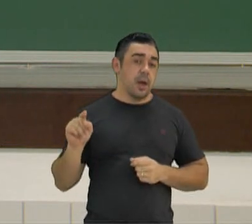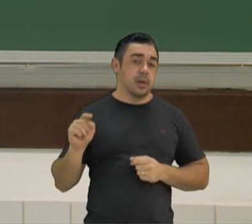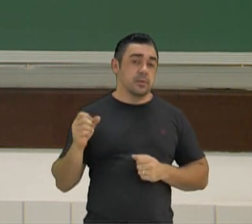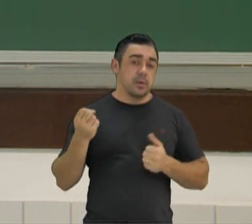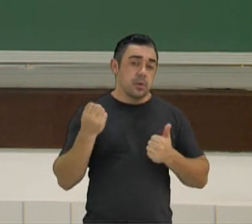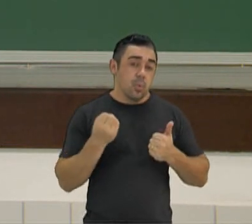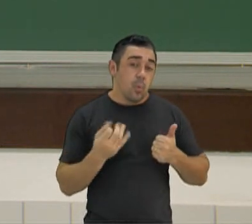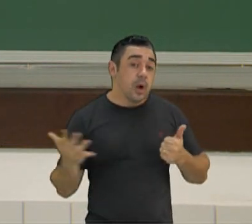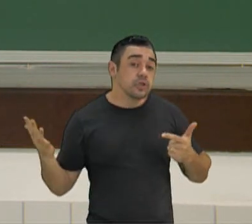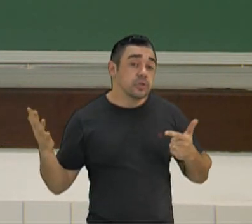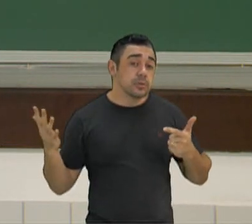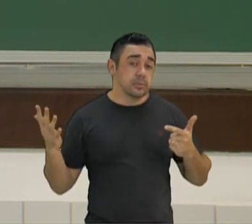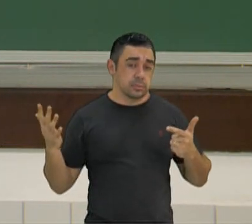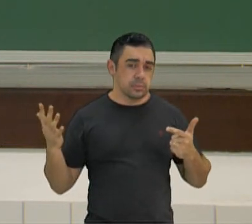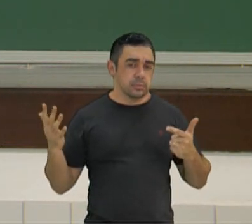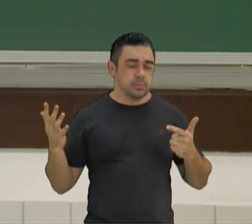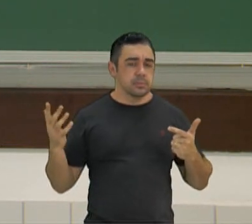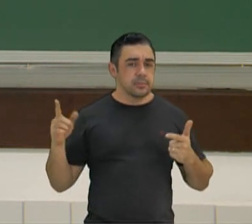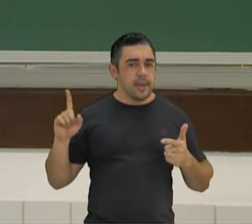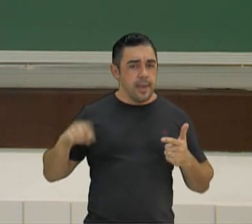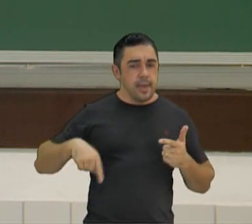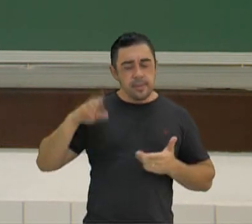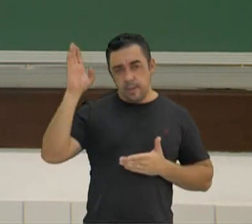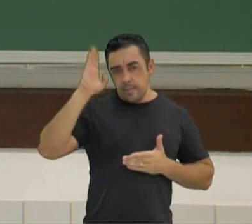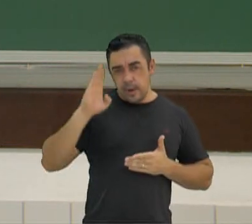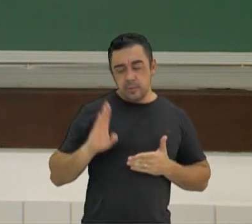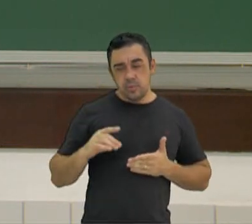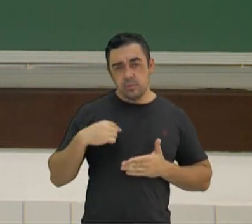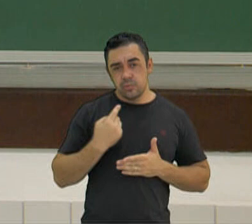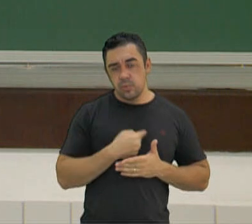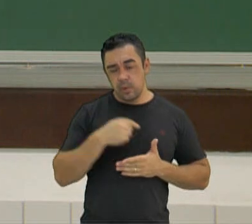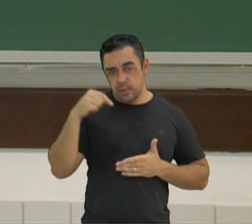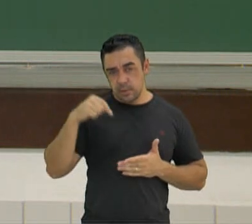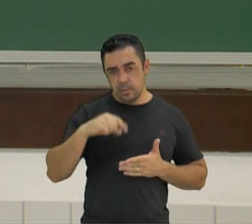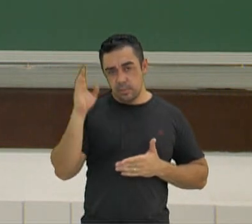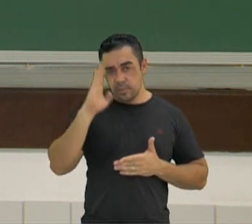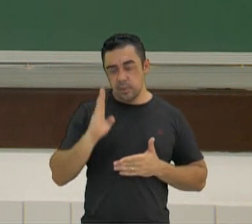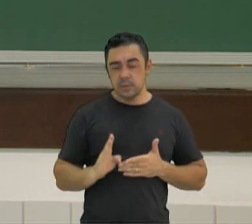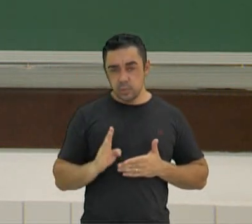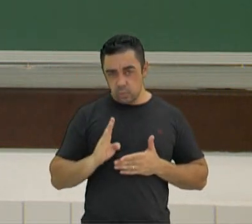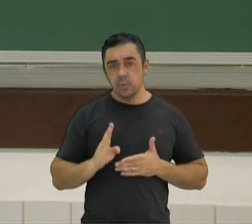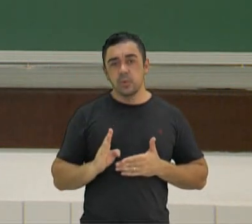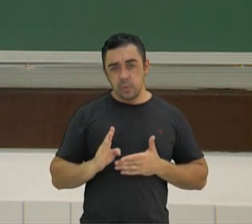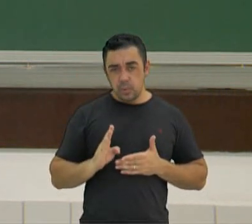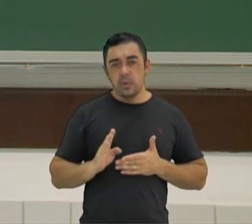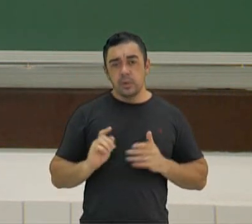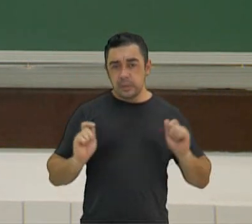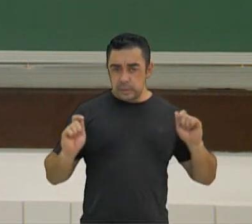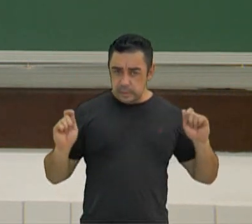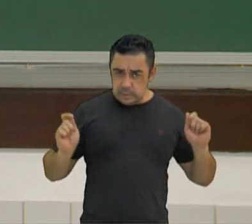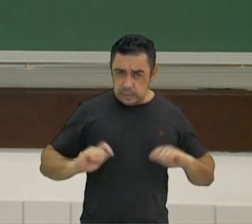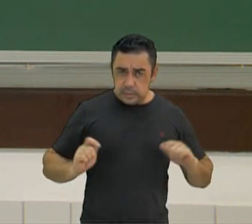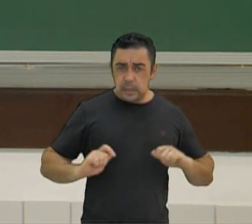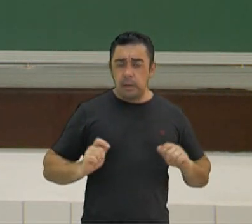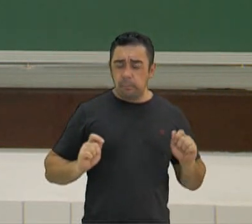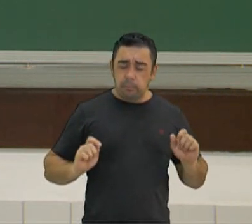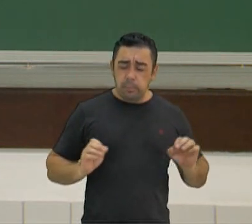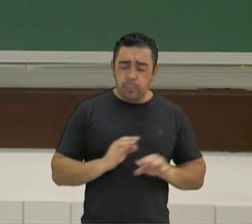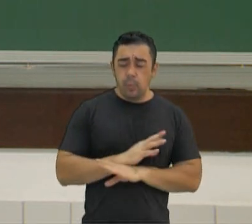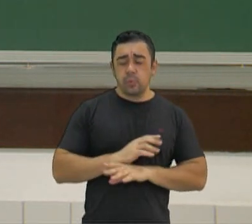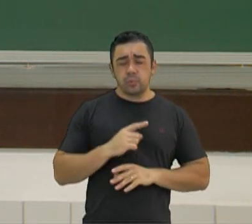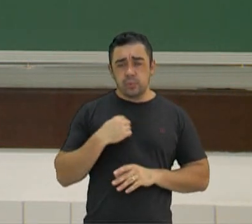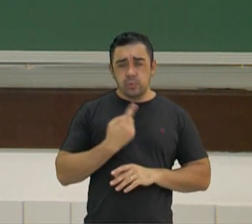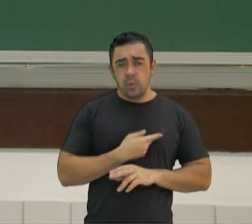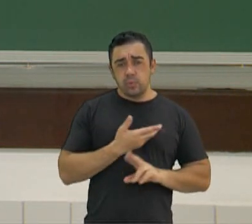quantidade. Dentro da categorização brasileira, nós somos, digamos assim, suficientemente abastecidos,